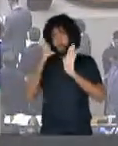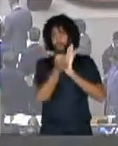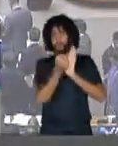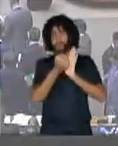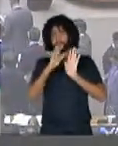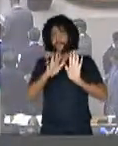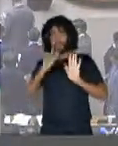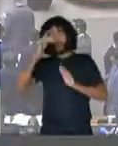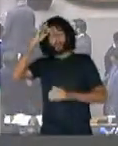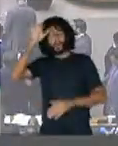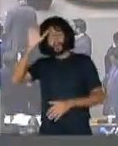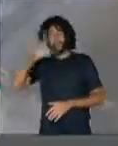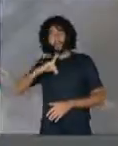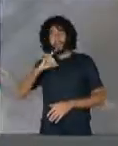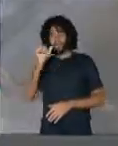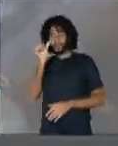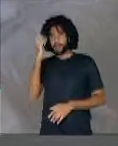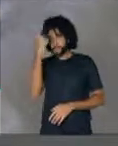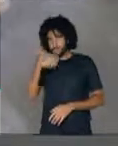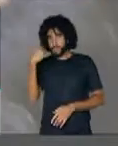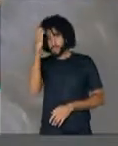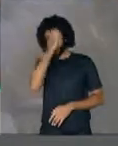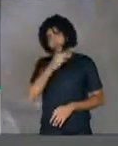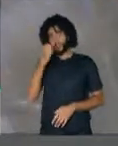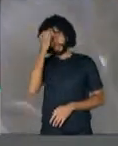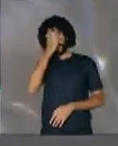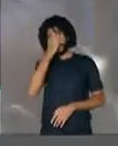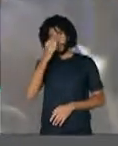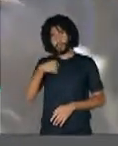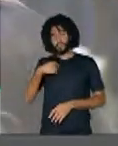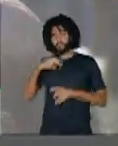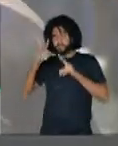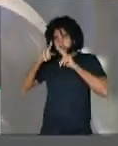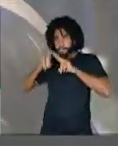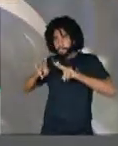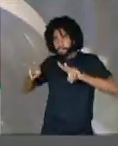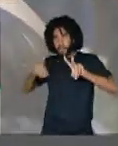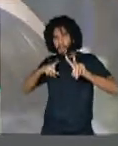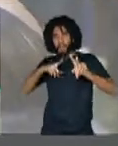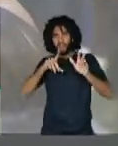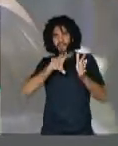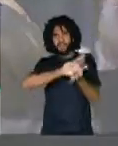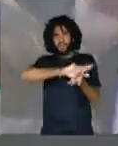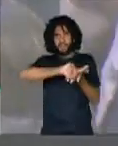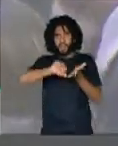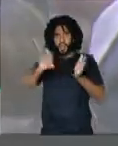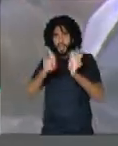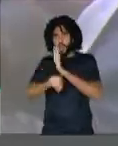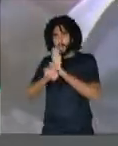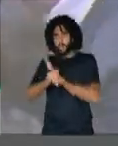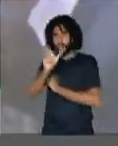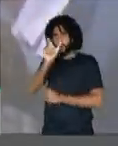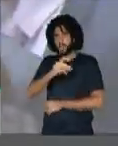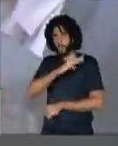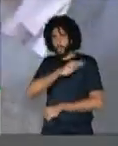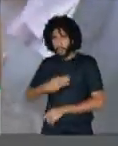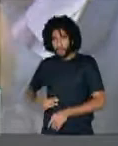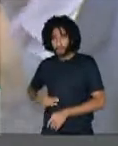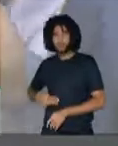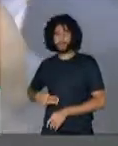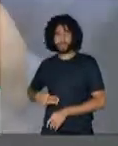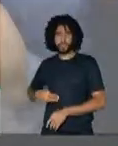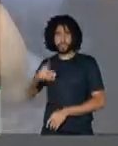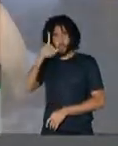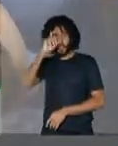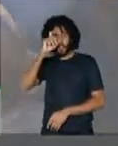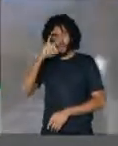Ontem passei 6 horas dentro da comissão observando as perguntas que eram feitas ao ministro Sérgio Moro e foi lamentável